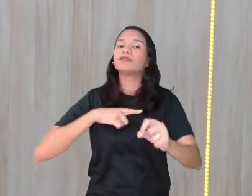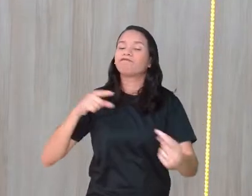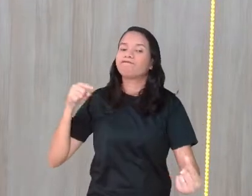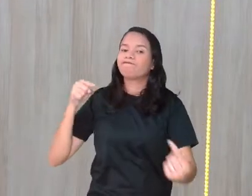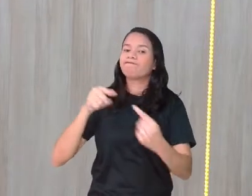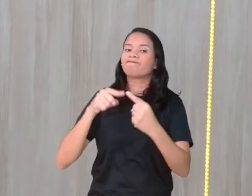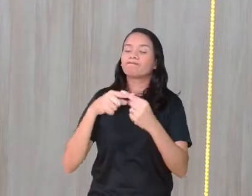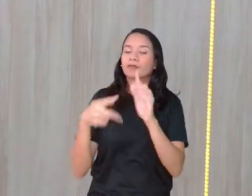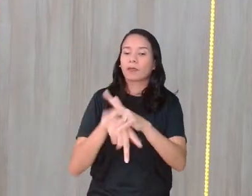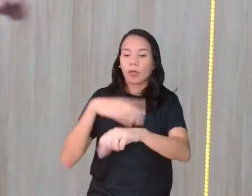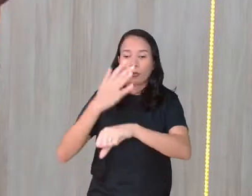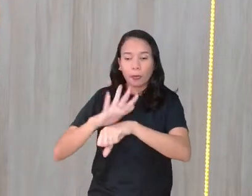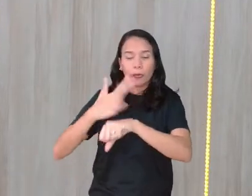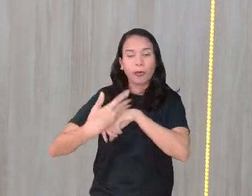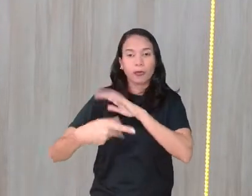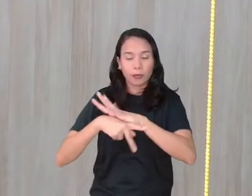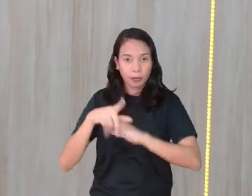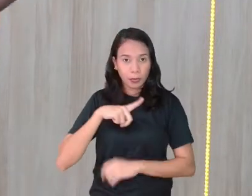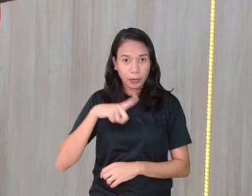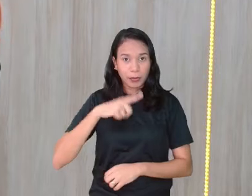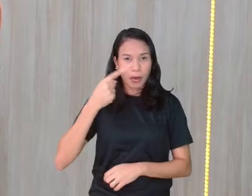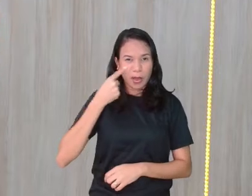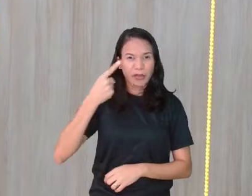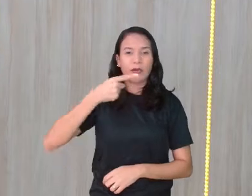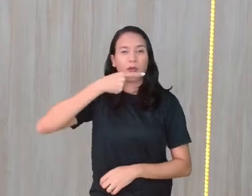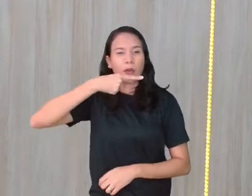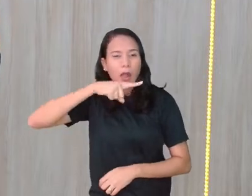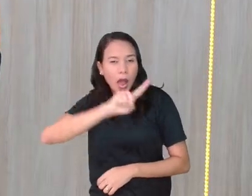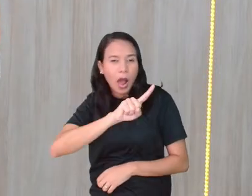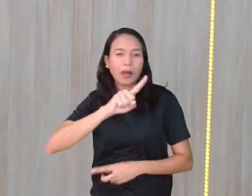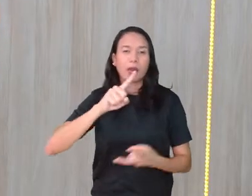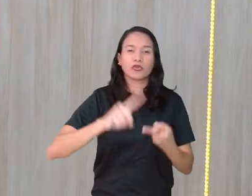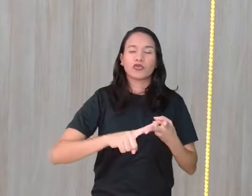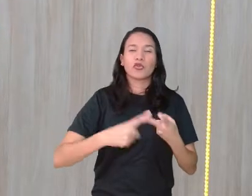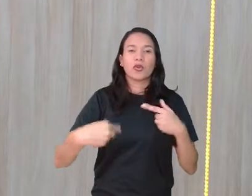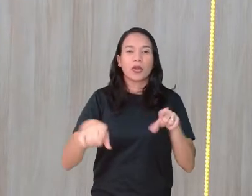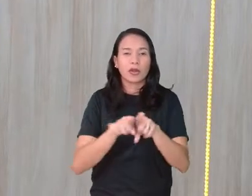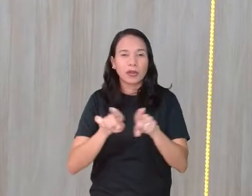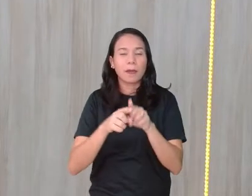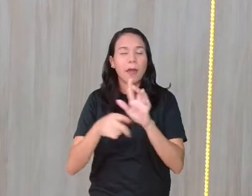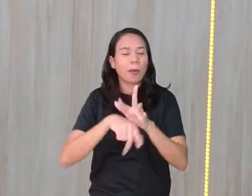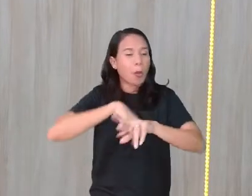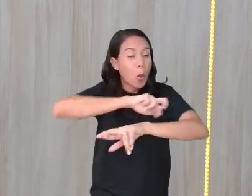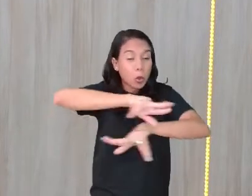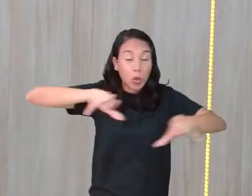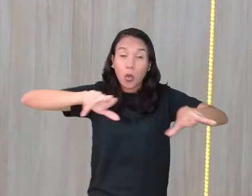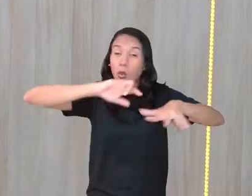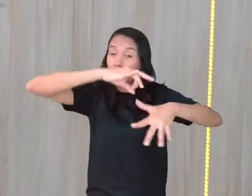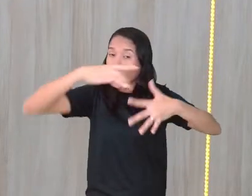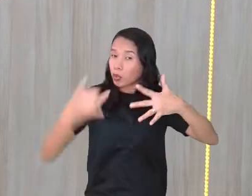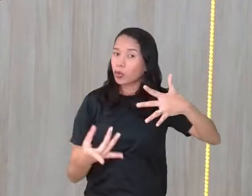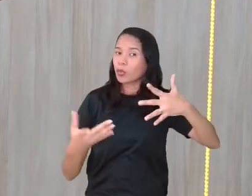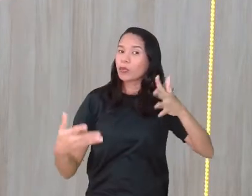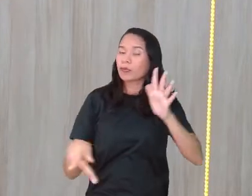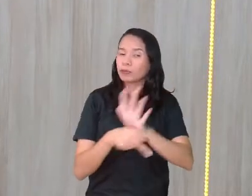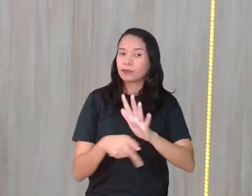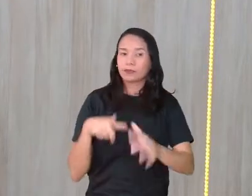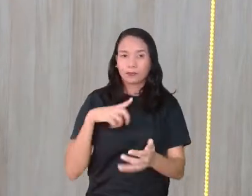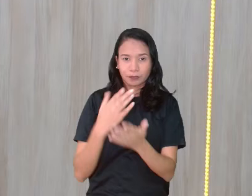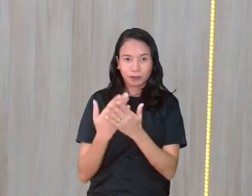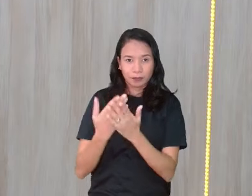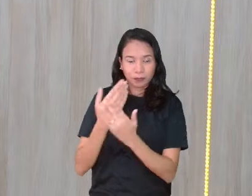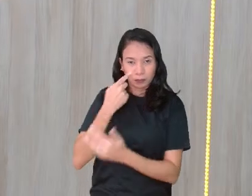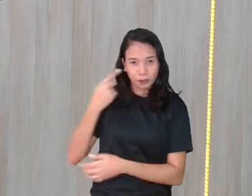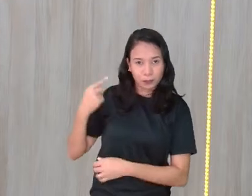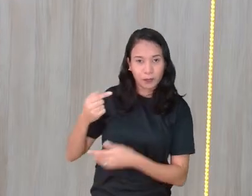ter essas atividades aí, a gente viu a cana-de-açúcar, tem também as drogas do sertão, a mineração, tudo isso a gente falou na aula passada.